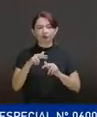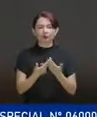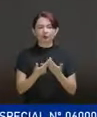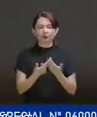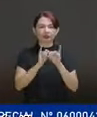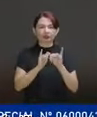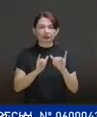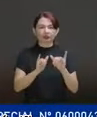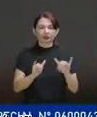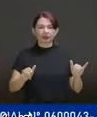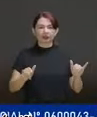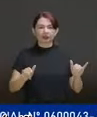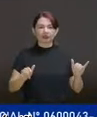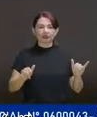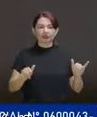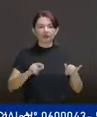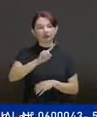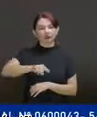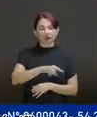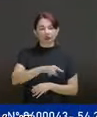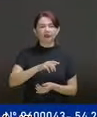declaração de nulidade